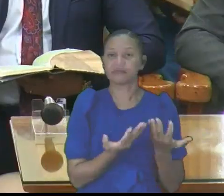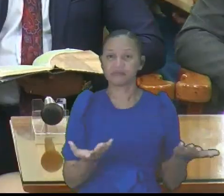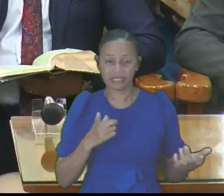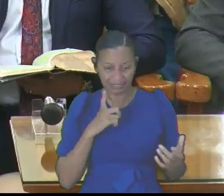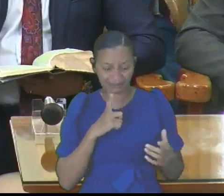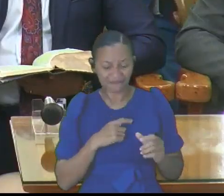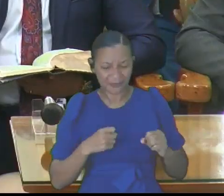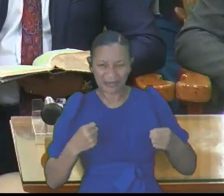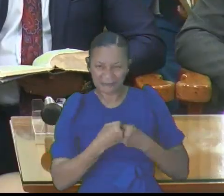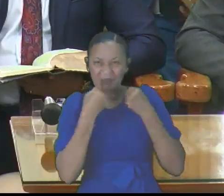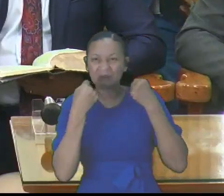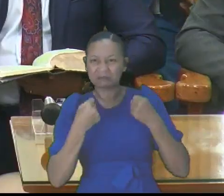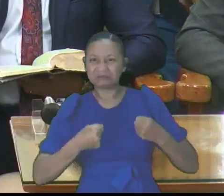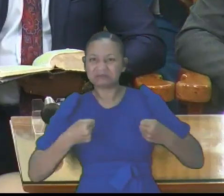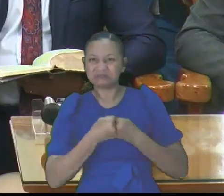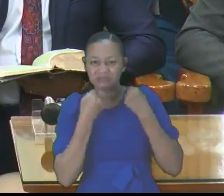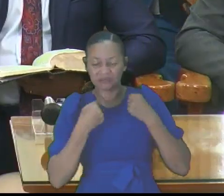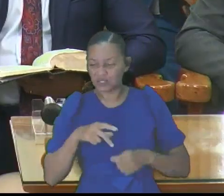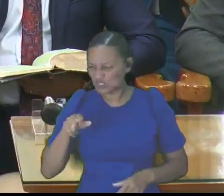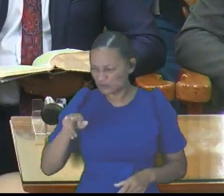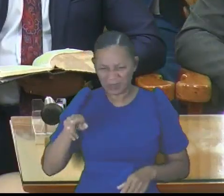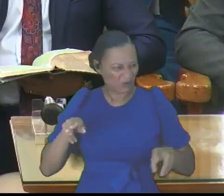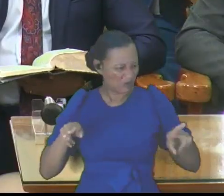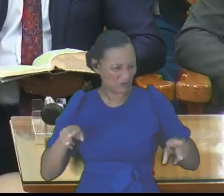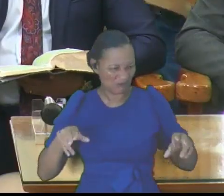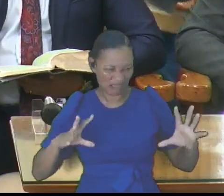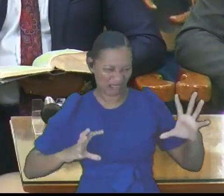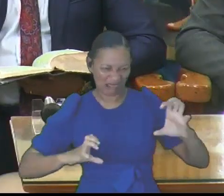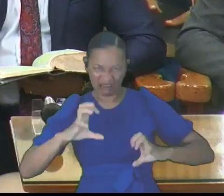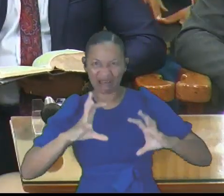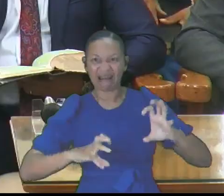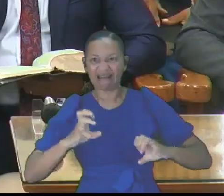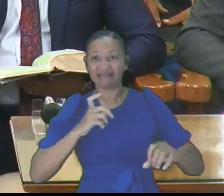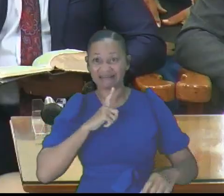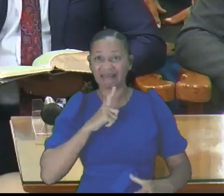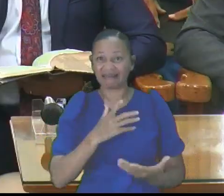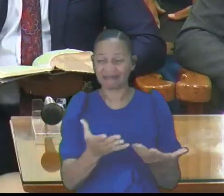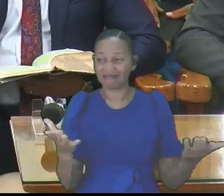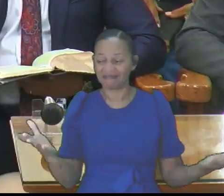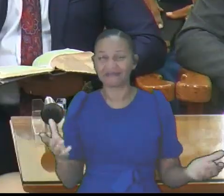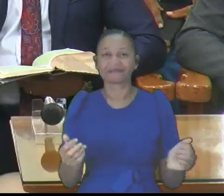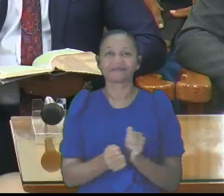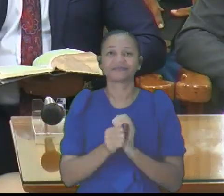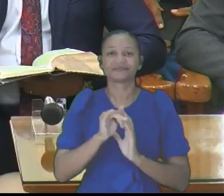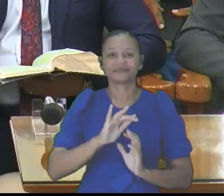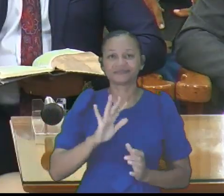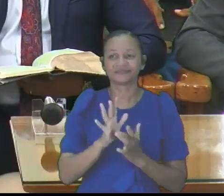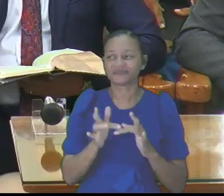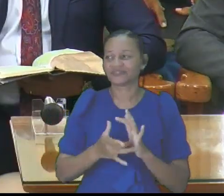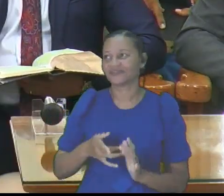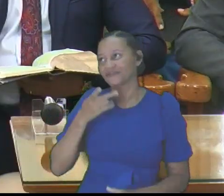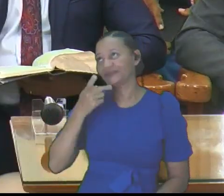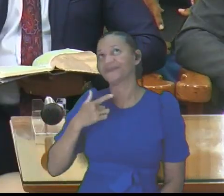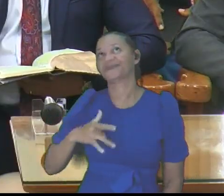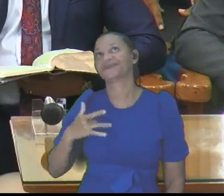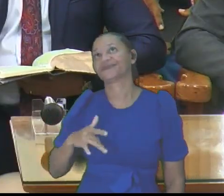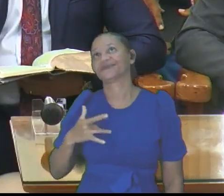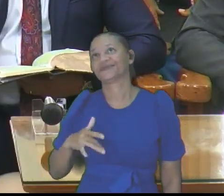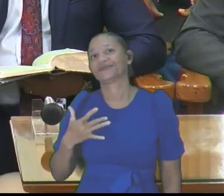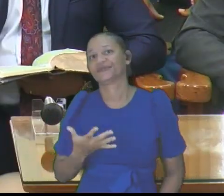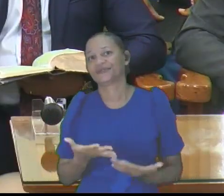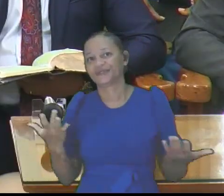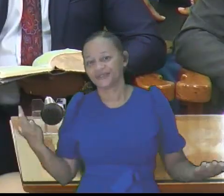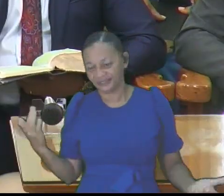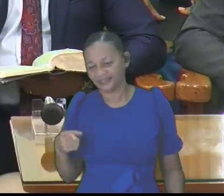choque nas famílias? Irmão com irmão arenga? Glória a Jesus. Tinha uma arengueira que disse misericórdia, glória a Jesus. Eu arengava muito